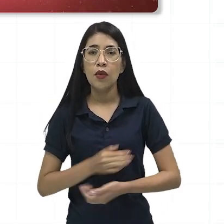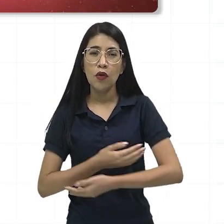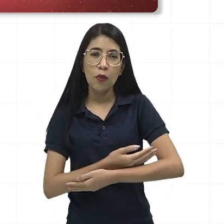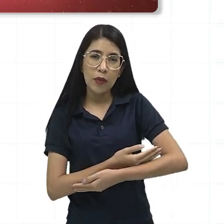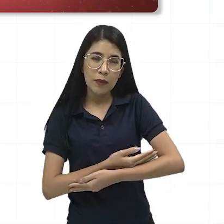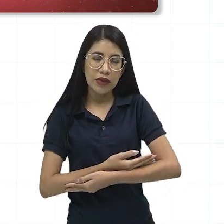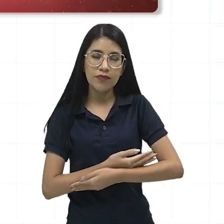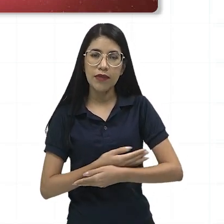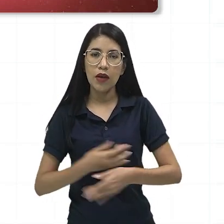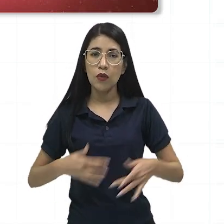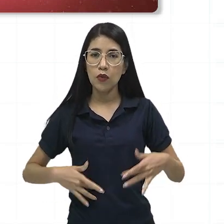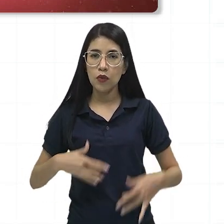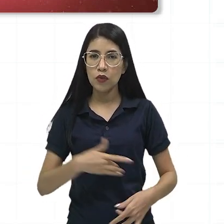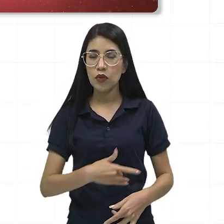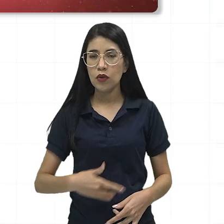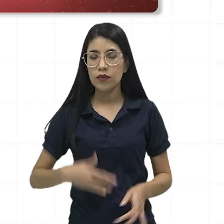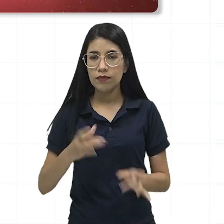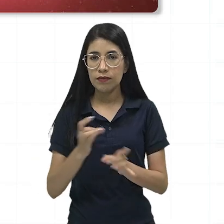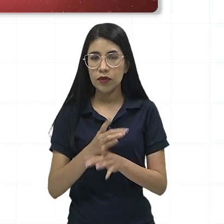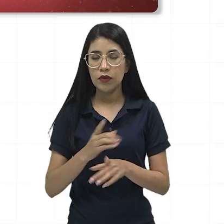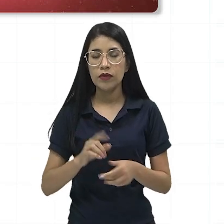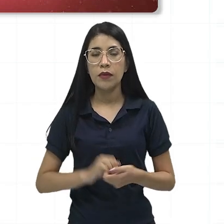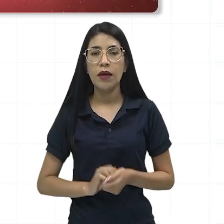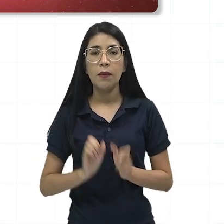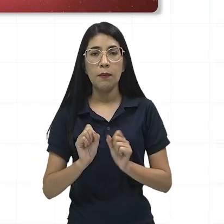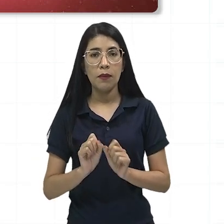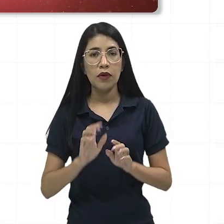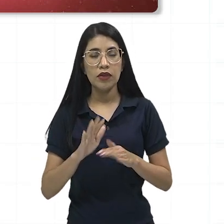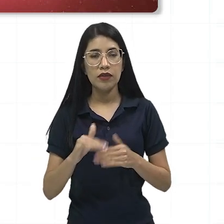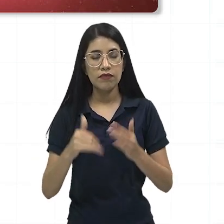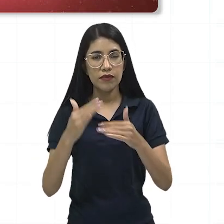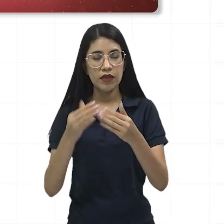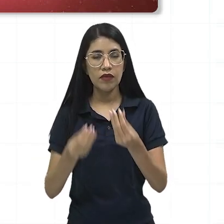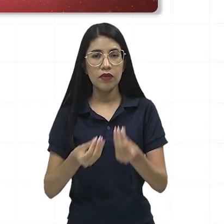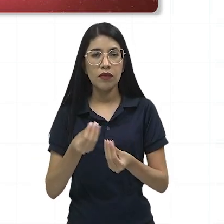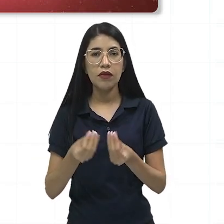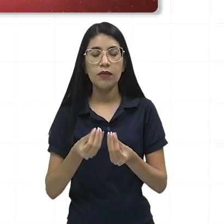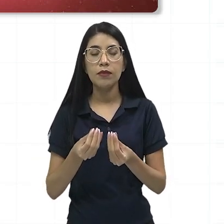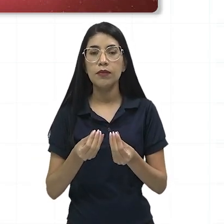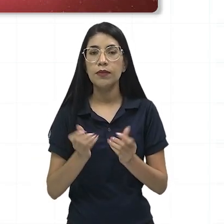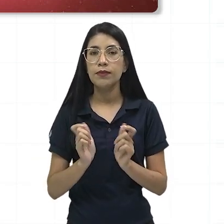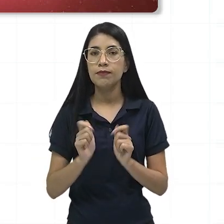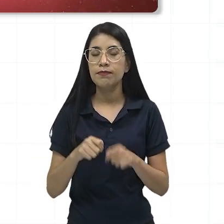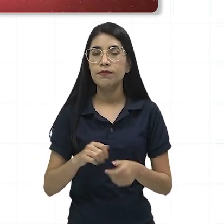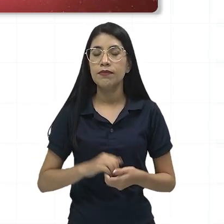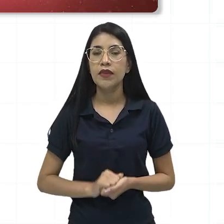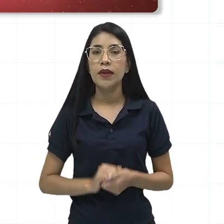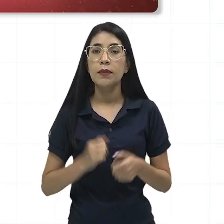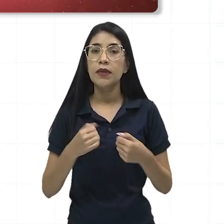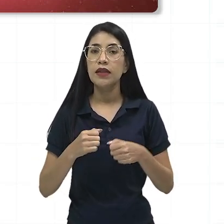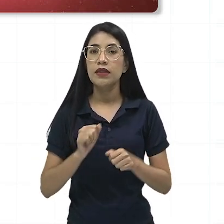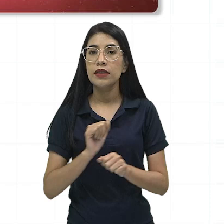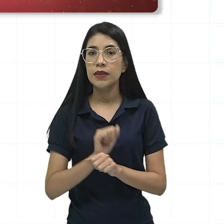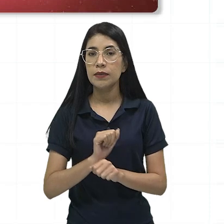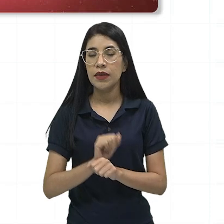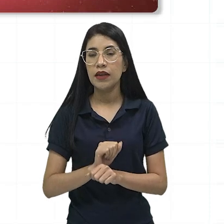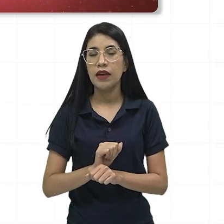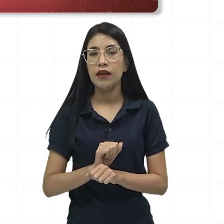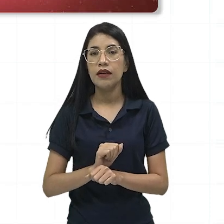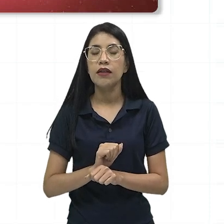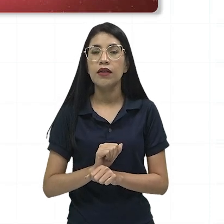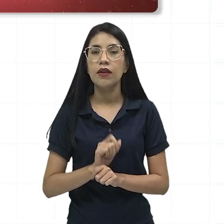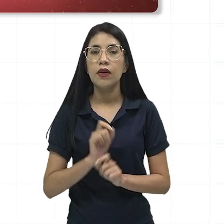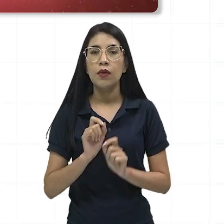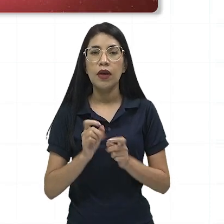todo formado. Para que ocorra o desenvolvimento dele, nós vamos esperar, nós, os indivíduos,